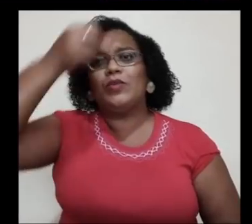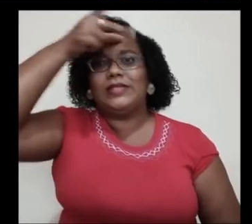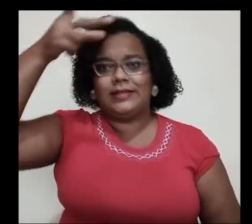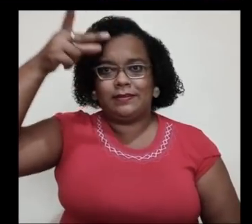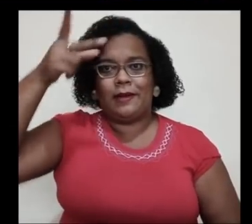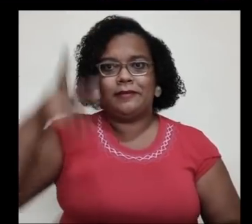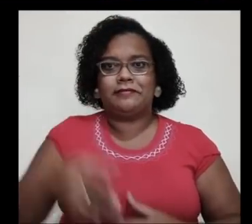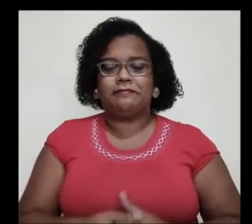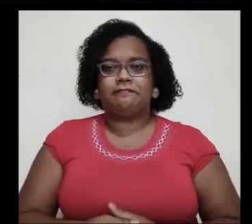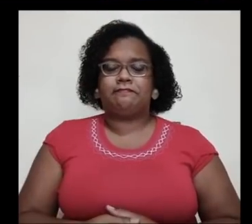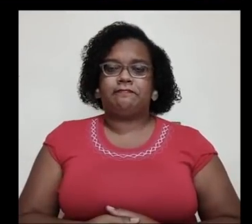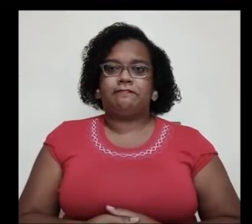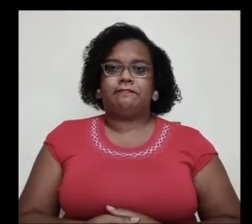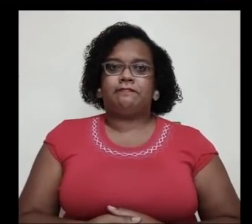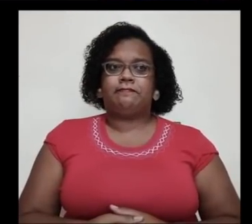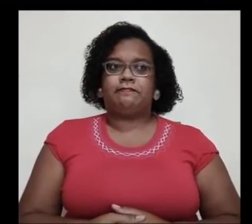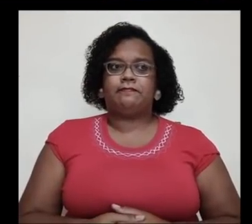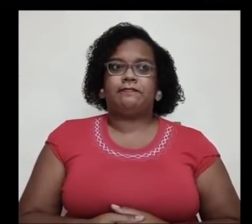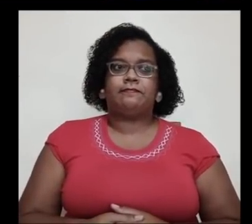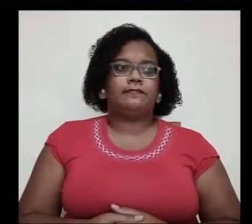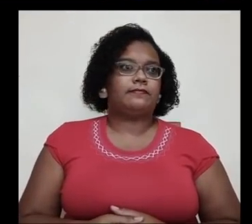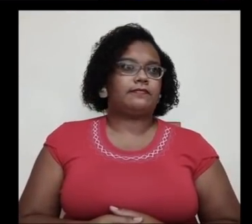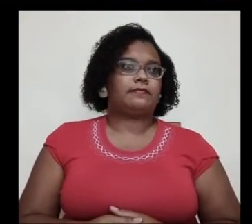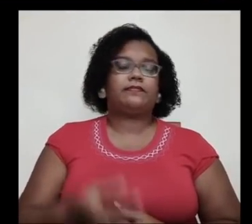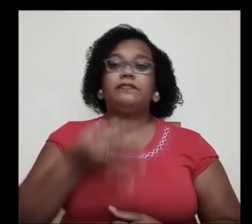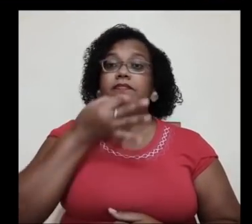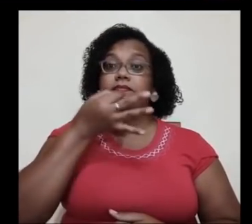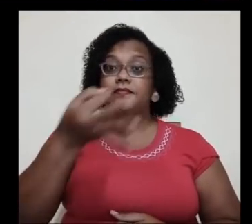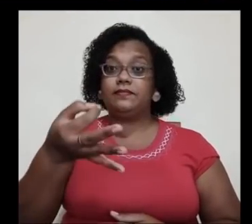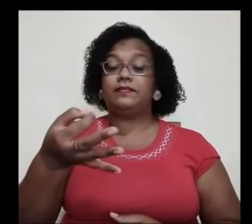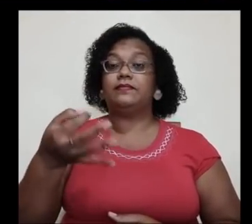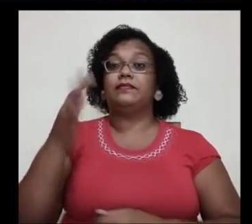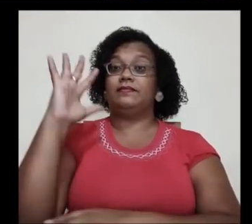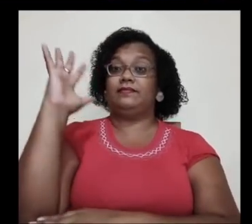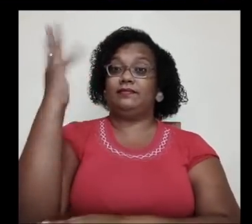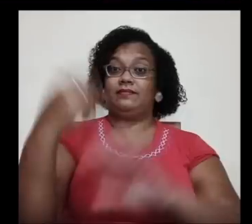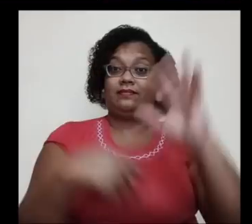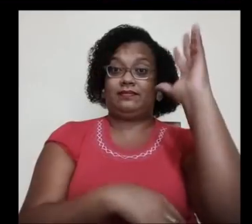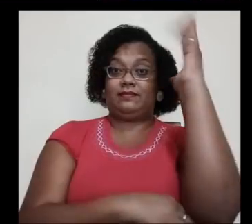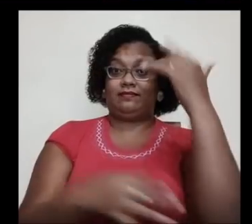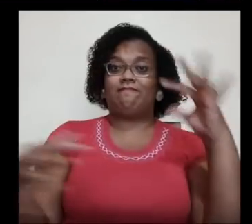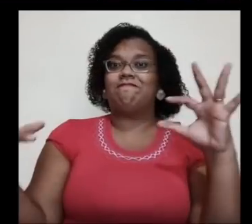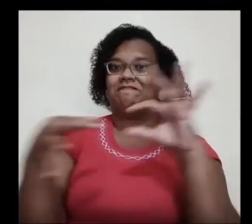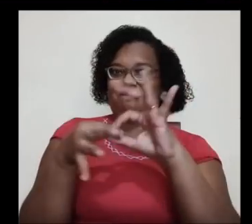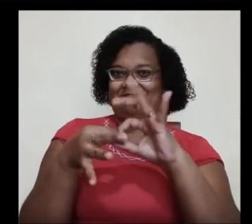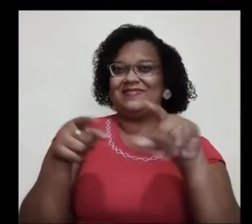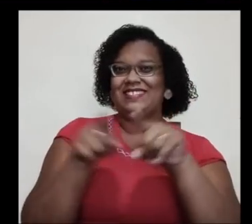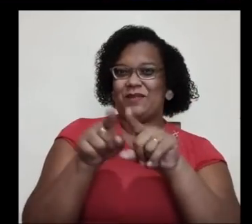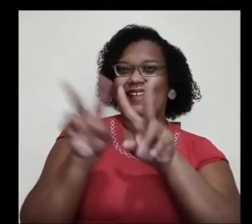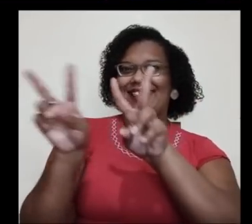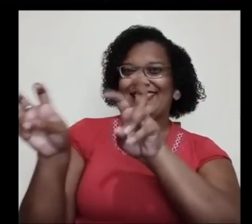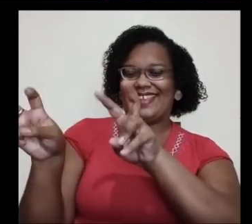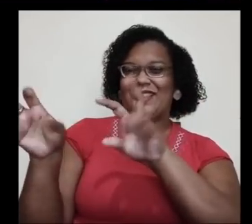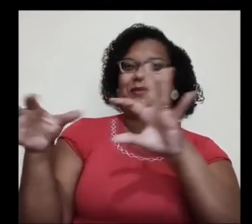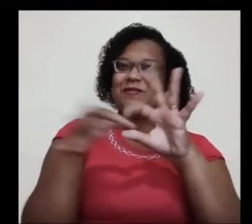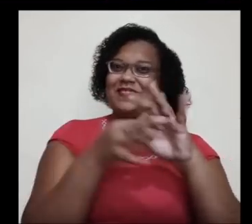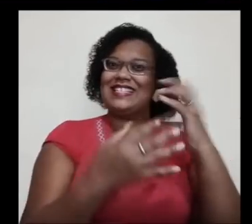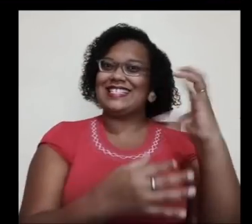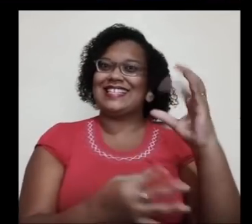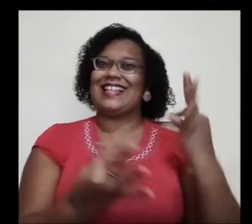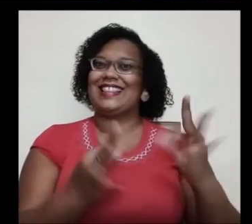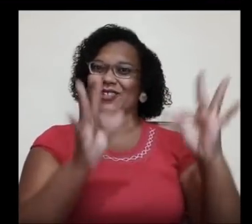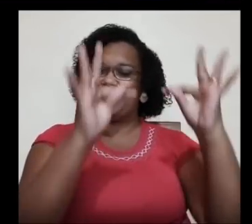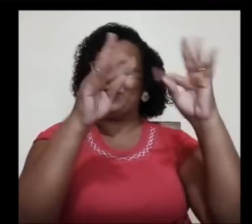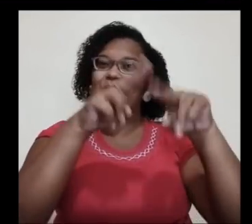tecnologia, através das nossas reservas ambientais, das reservas dos parques ambientais, das